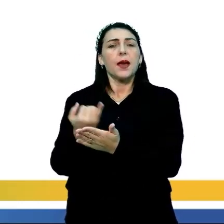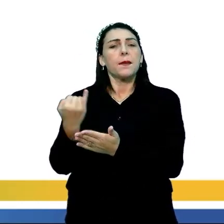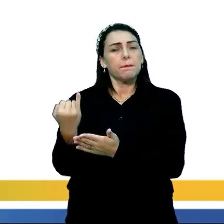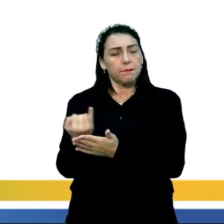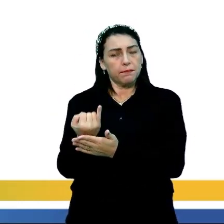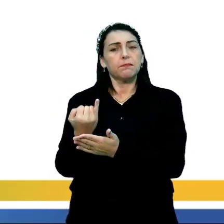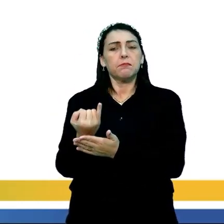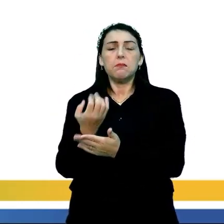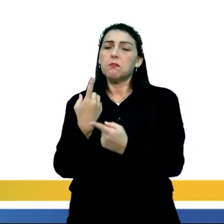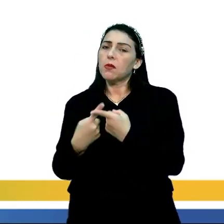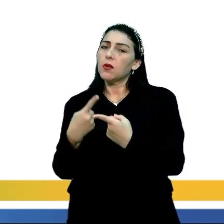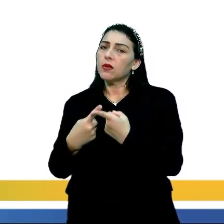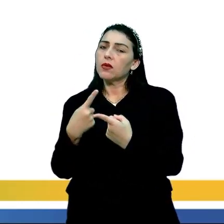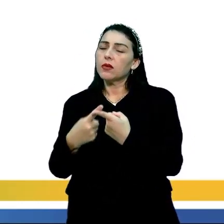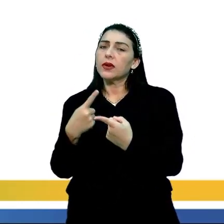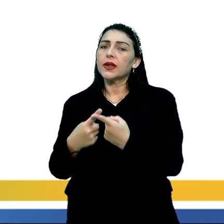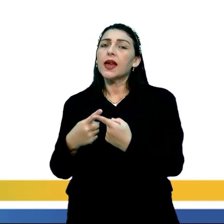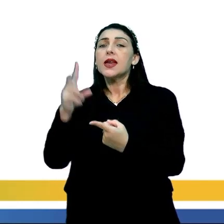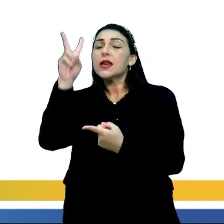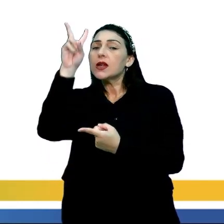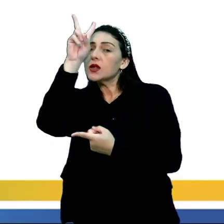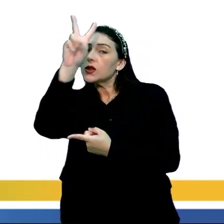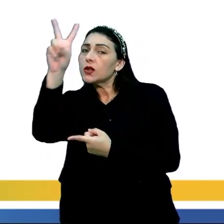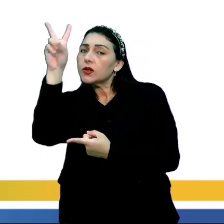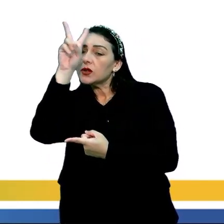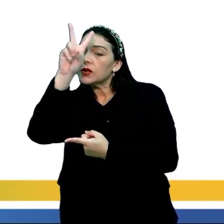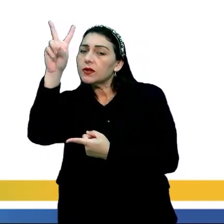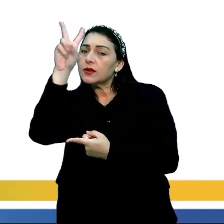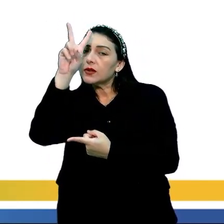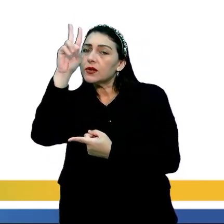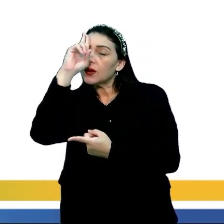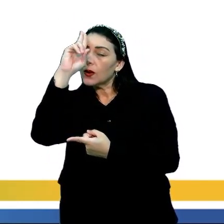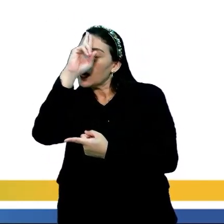interessante, né? Porque eu acredito que história é muito